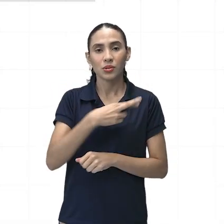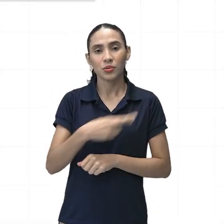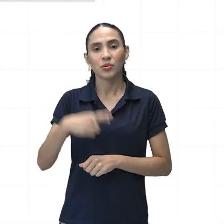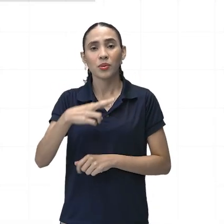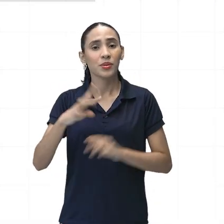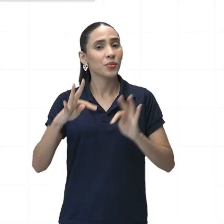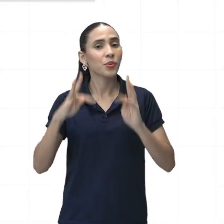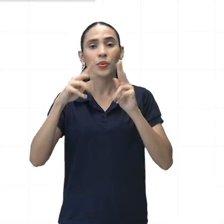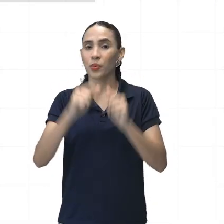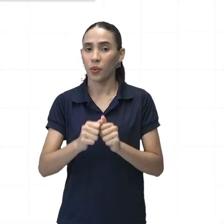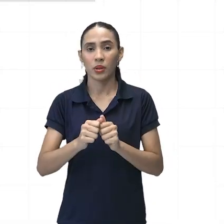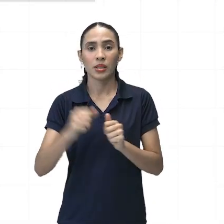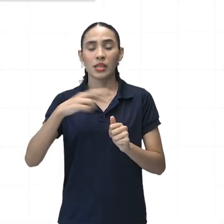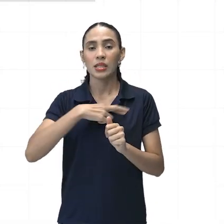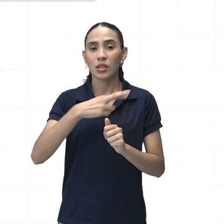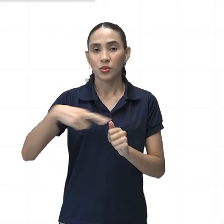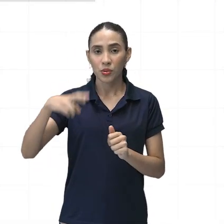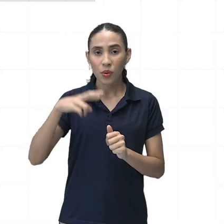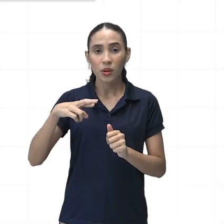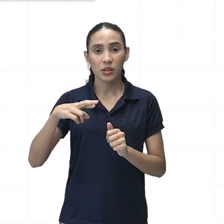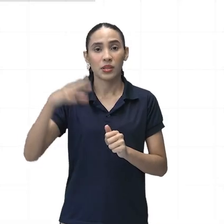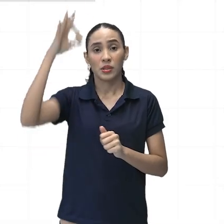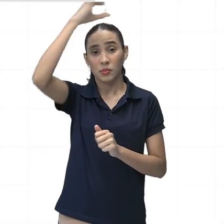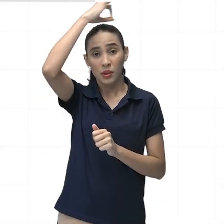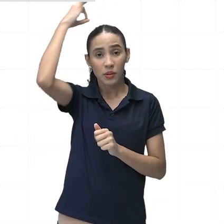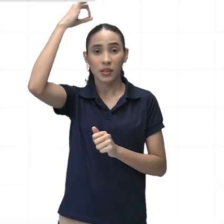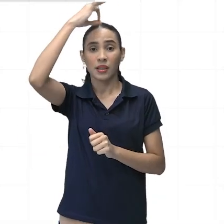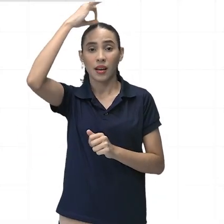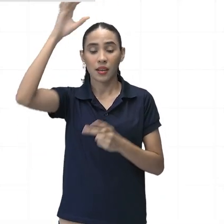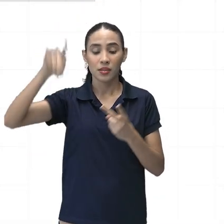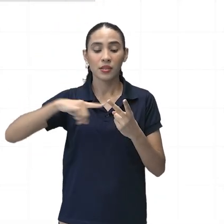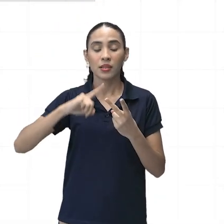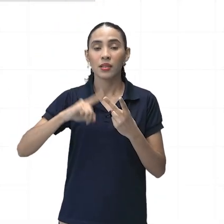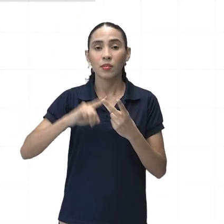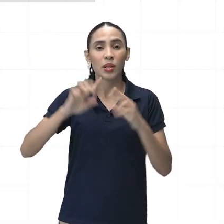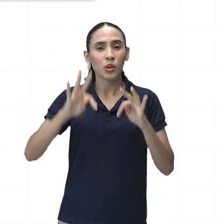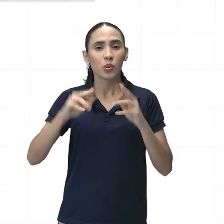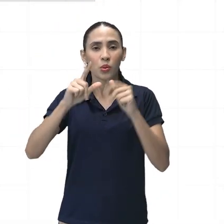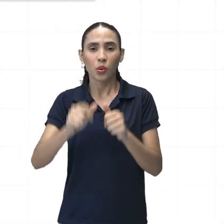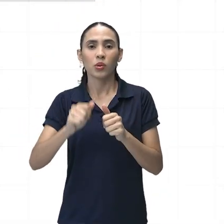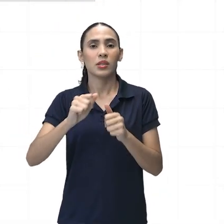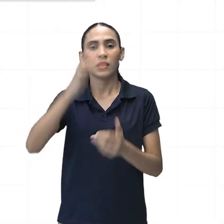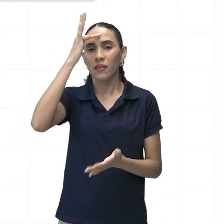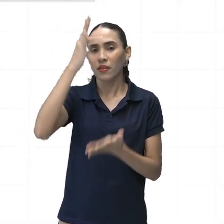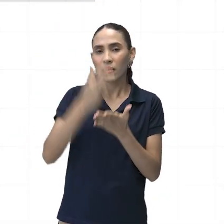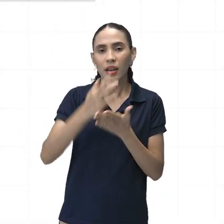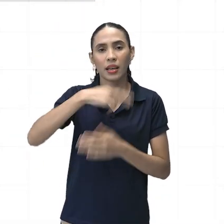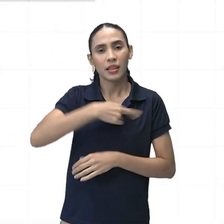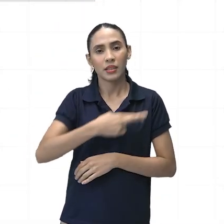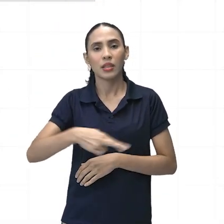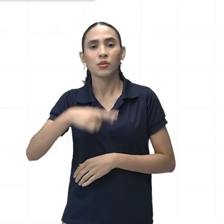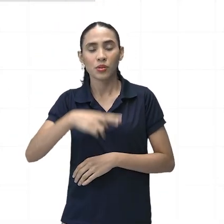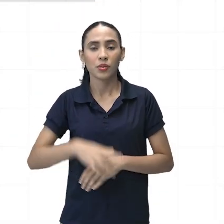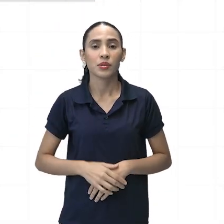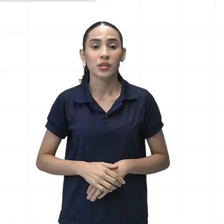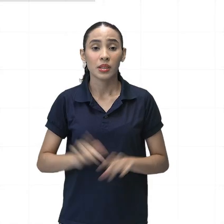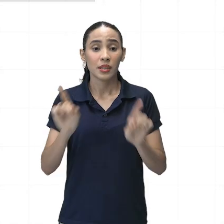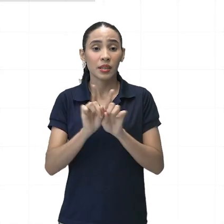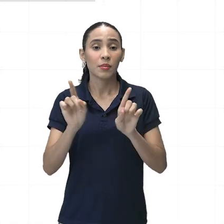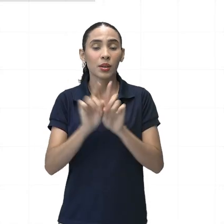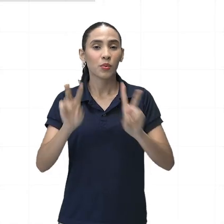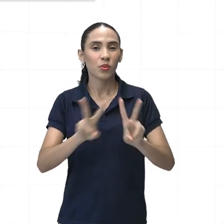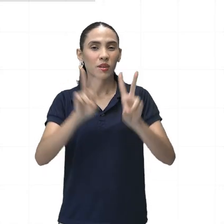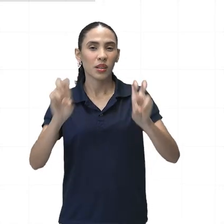religiões, todas as religiões e espiritualidades, todas as crenças, todos os credos, além do tema